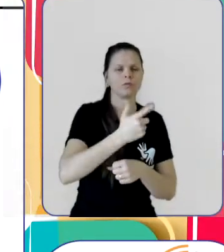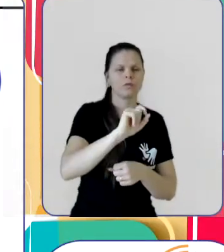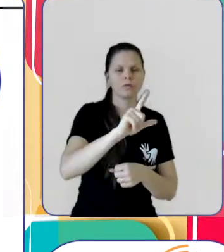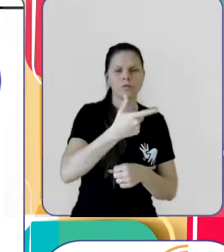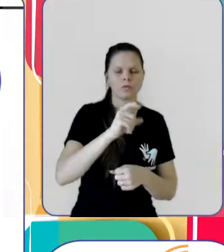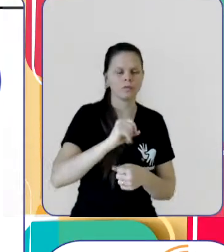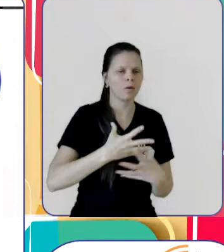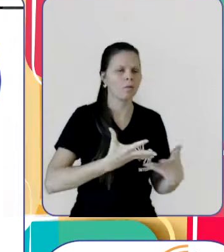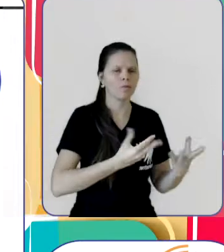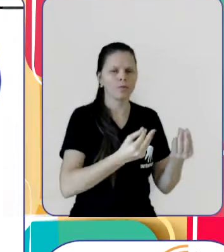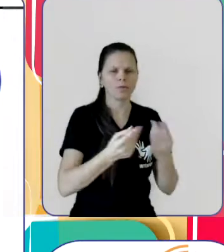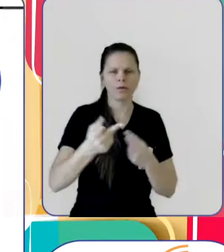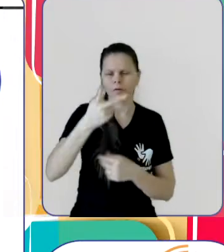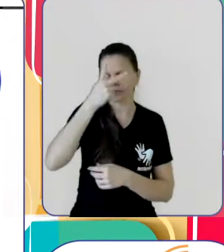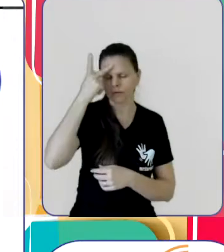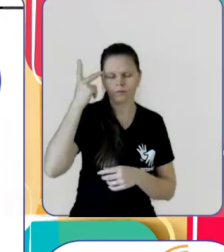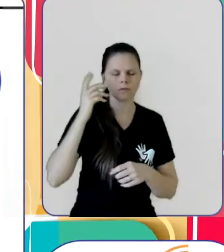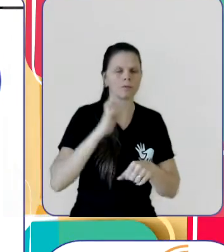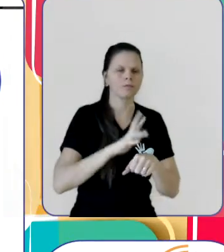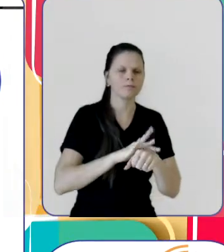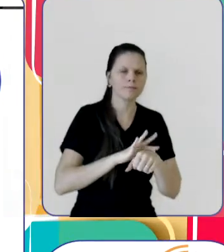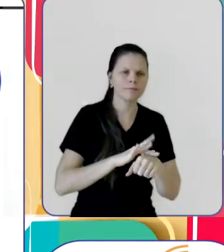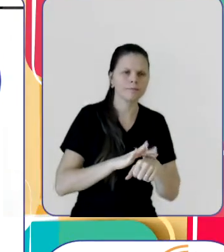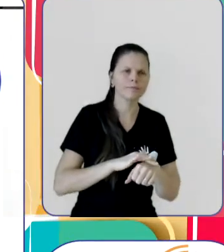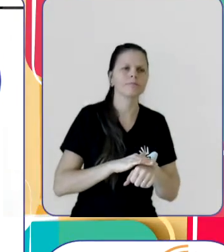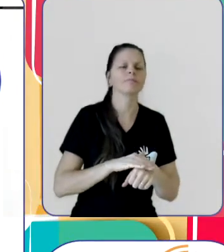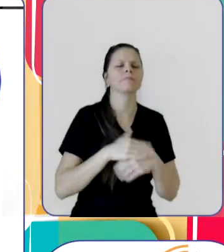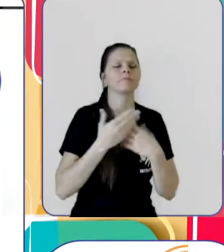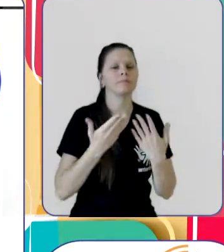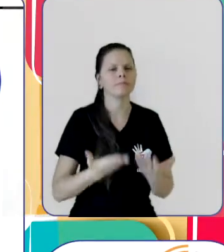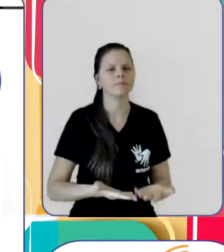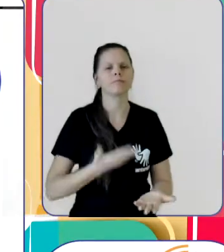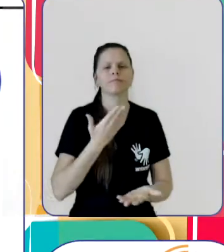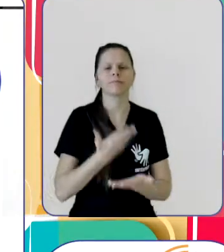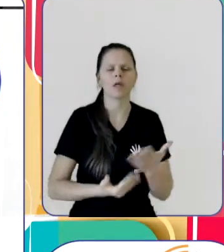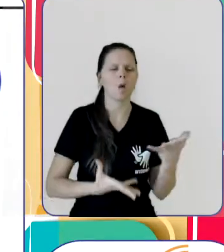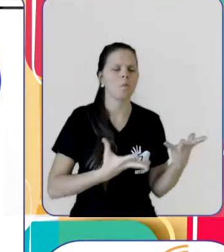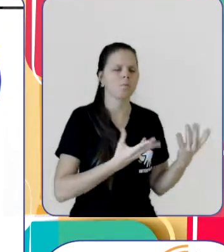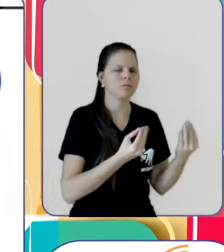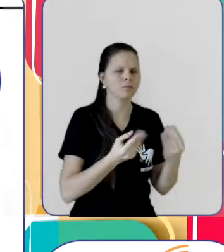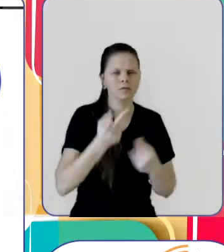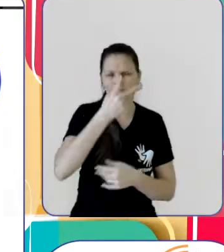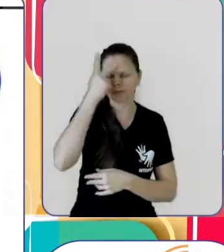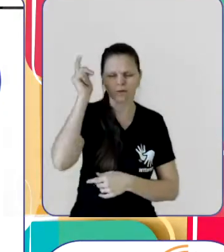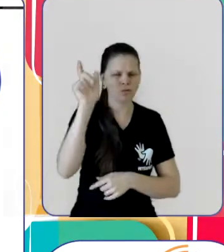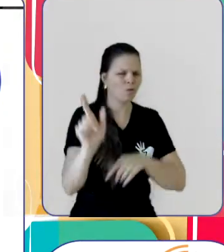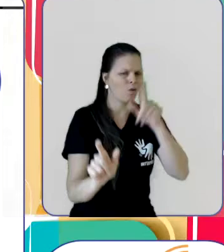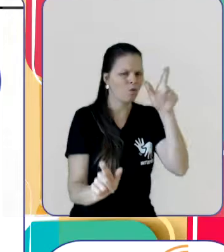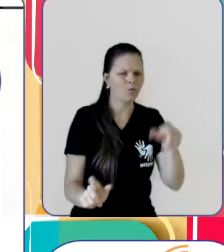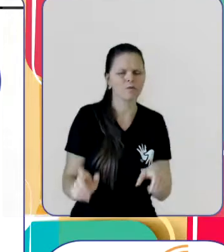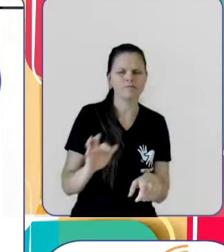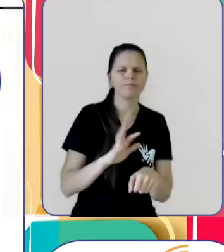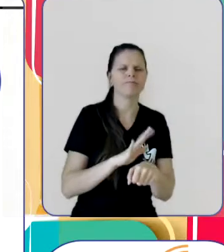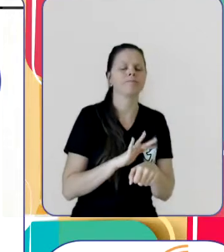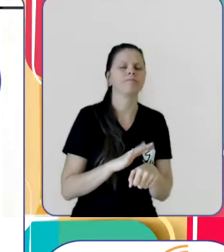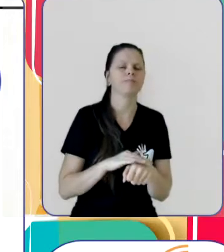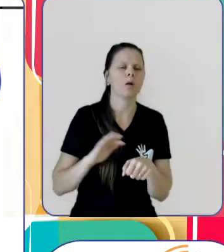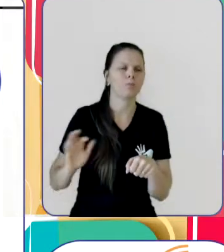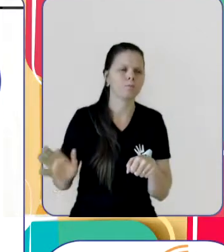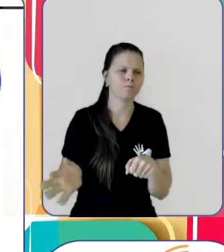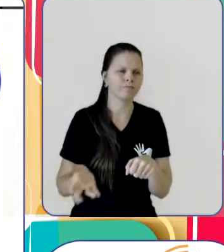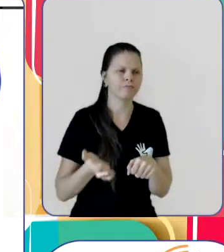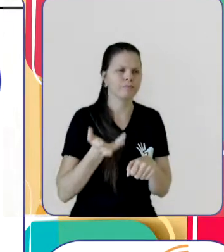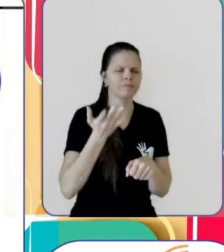nos hospitais, a falta de recursos devido à enfermidade ela ter aumentado, né, de forma